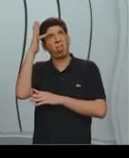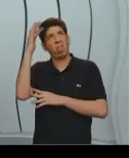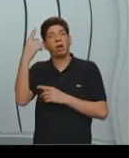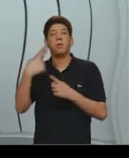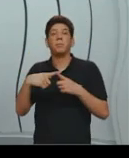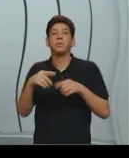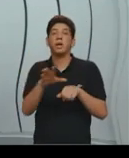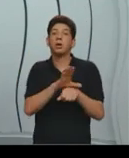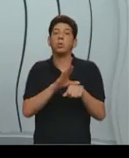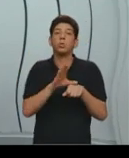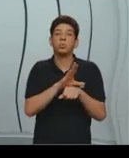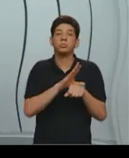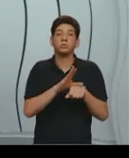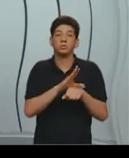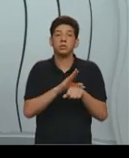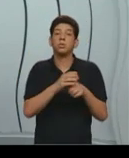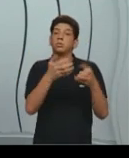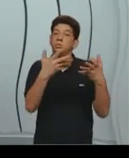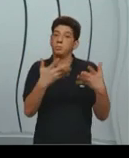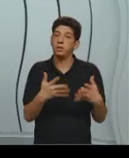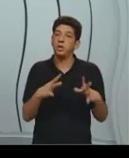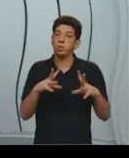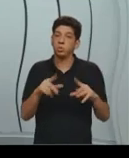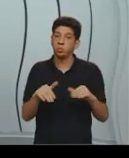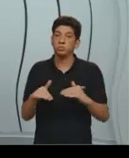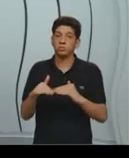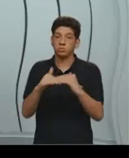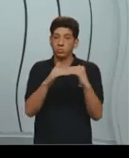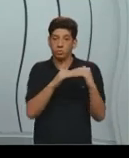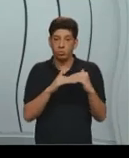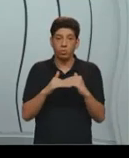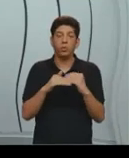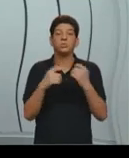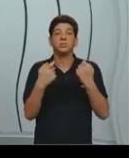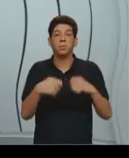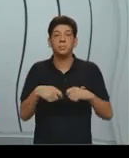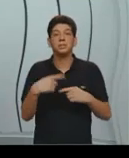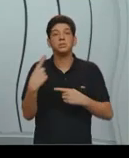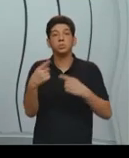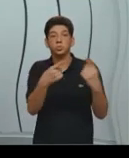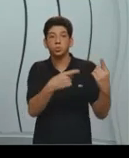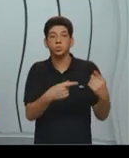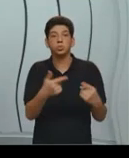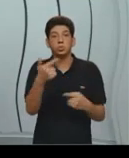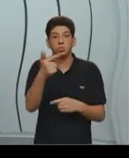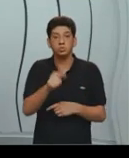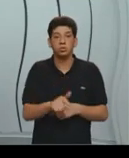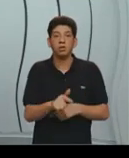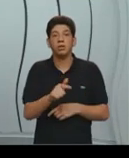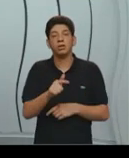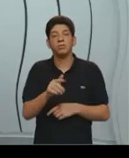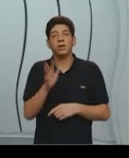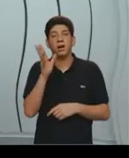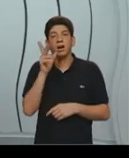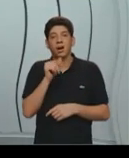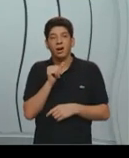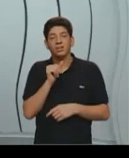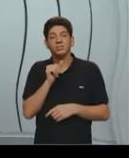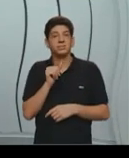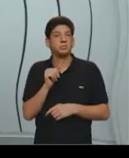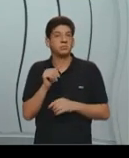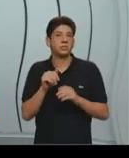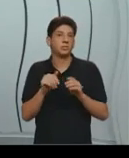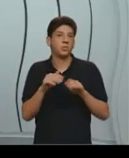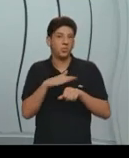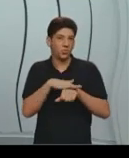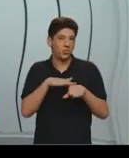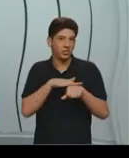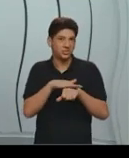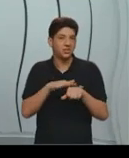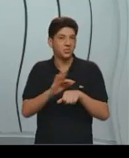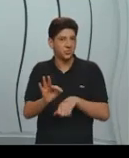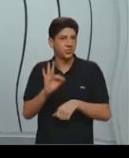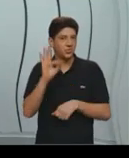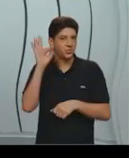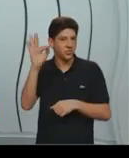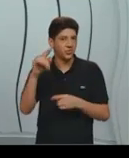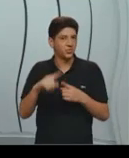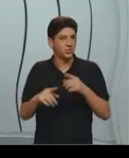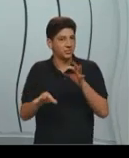isso. Inclusive, a gente tem que começar a rediscutir isso, né? Eu acho que eu estou falando aqui com futuros juízes, futuros